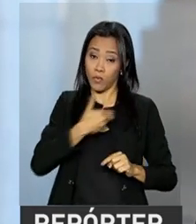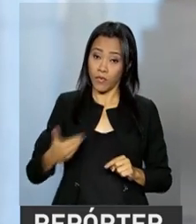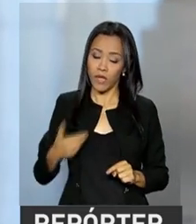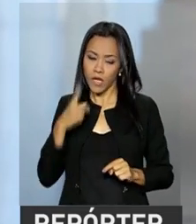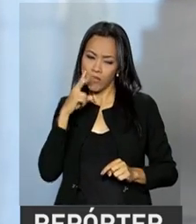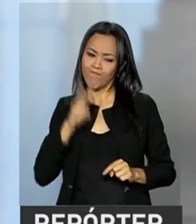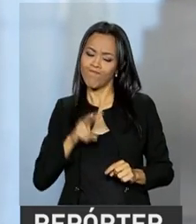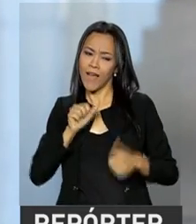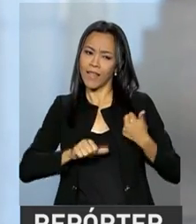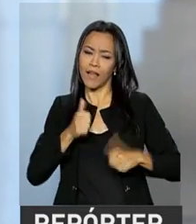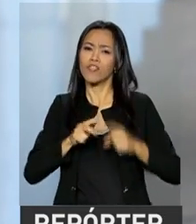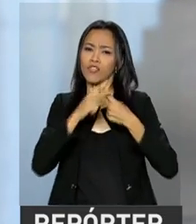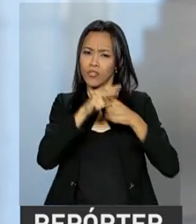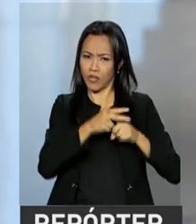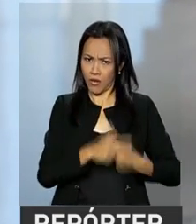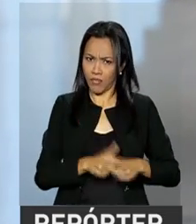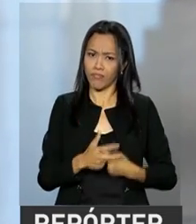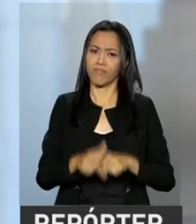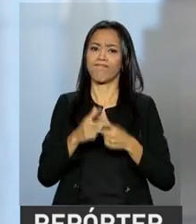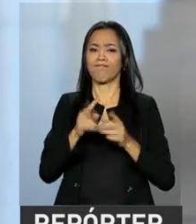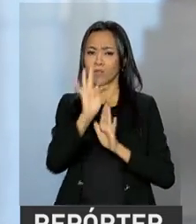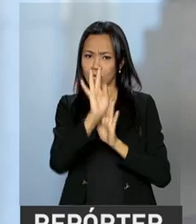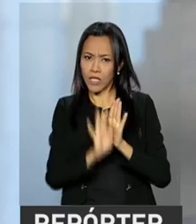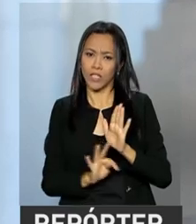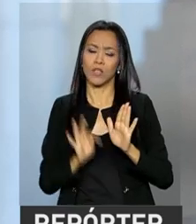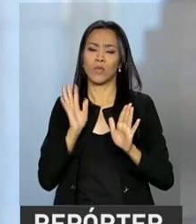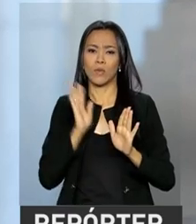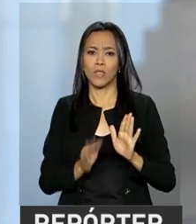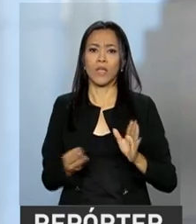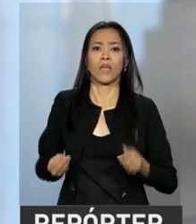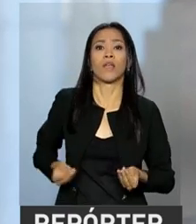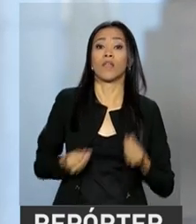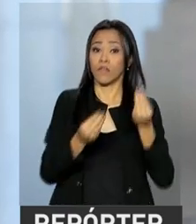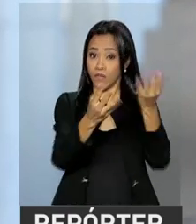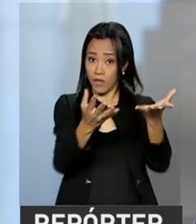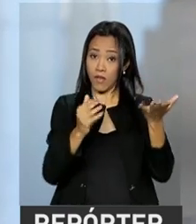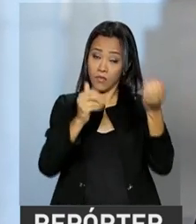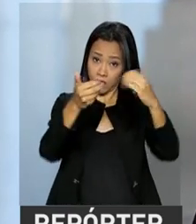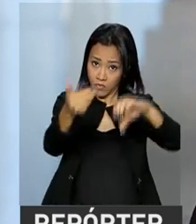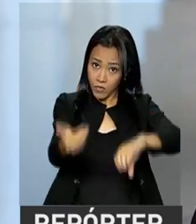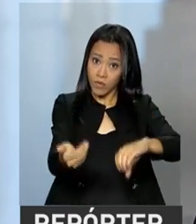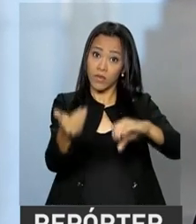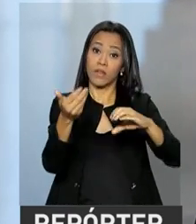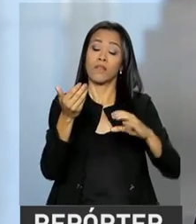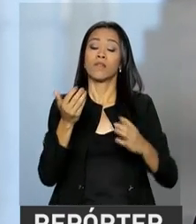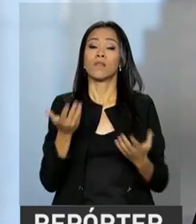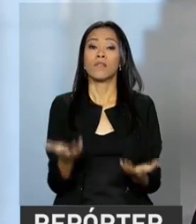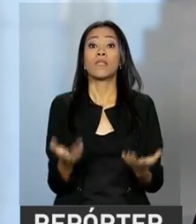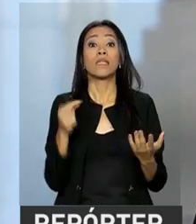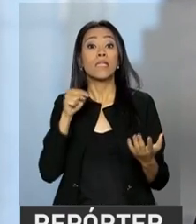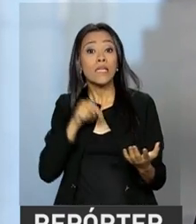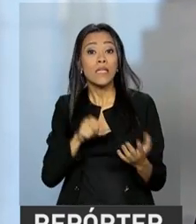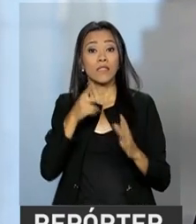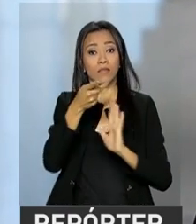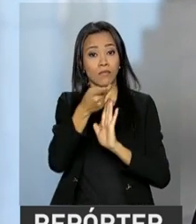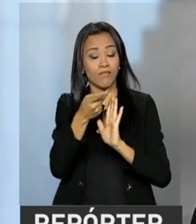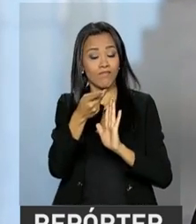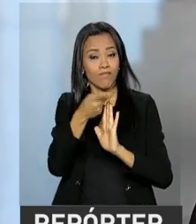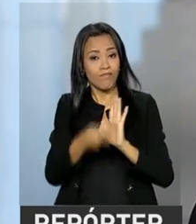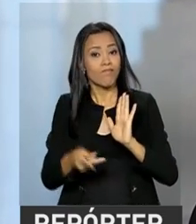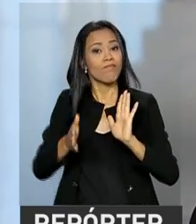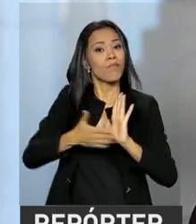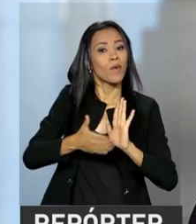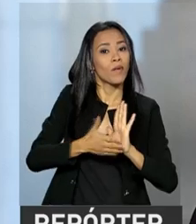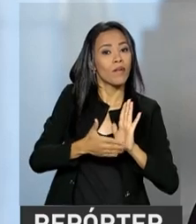que já foram feitas no projeto original enviado pelo governo ao congresso nacional e que esse projeto se tornou